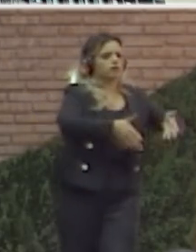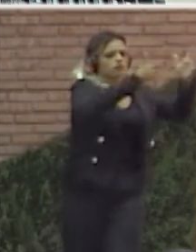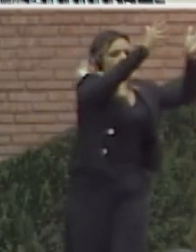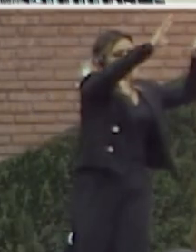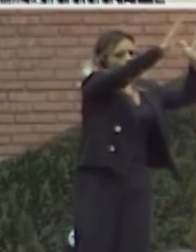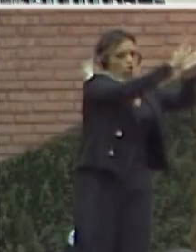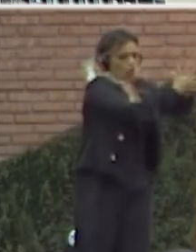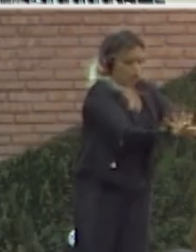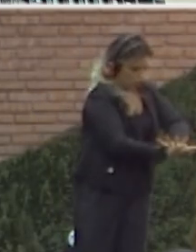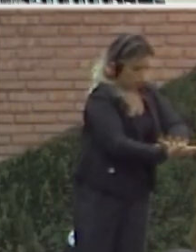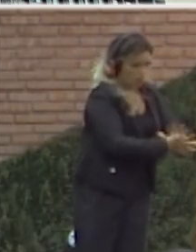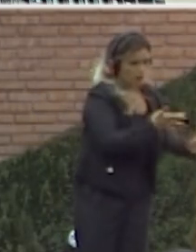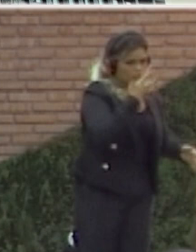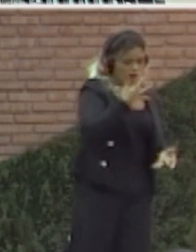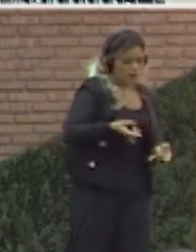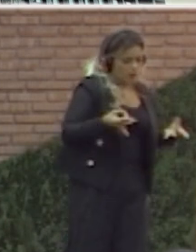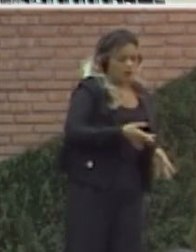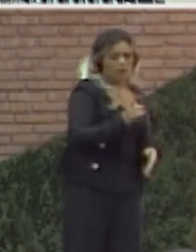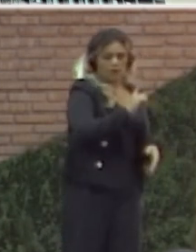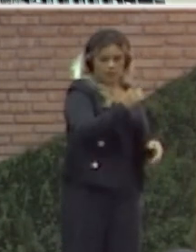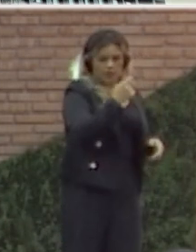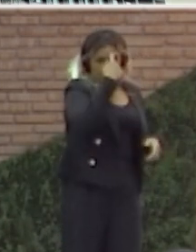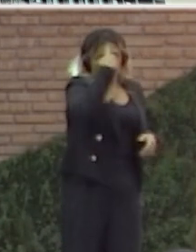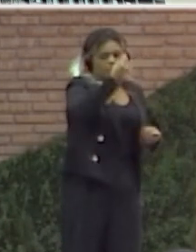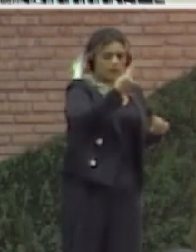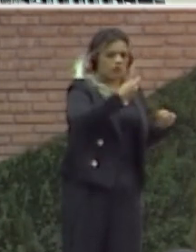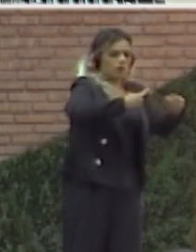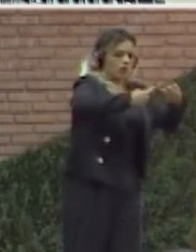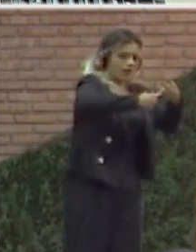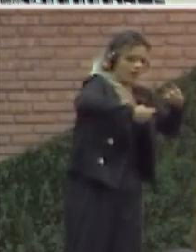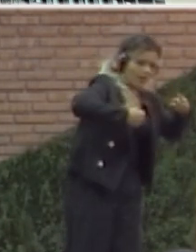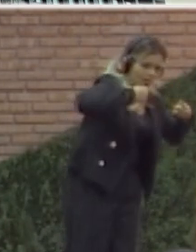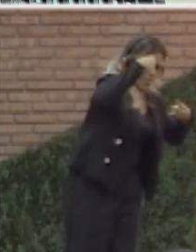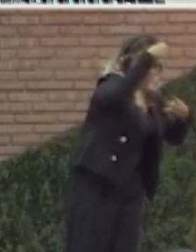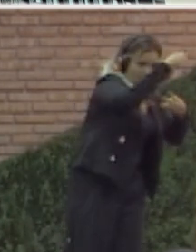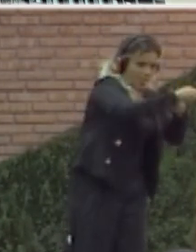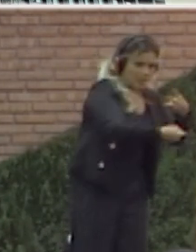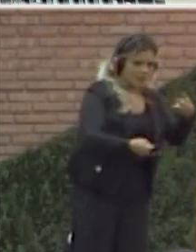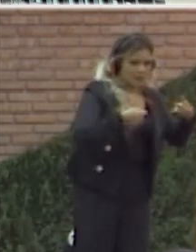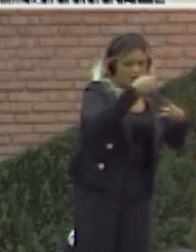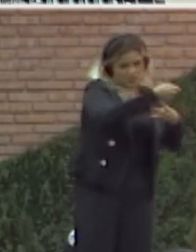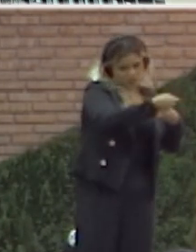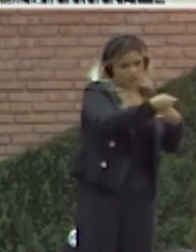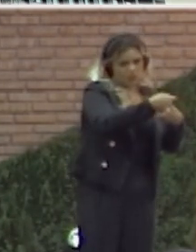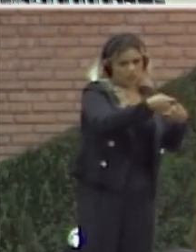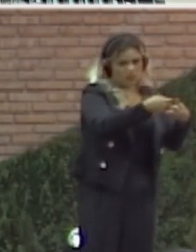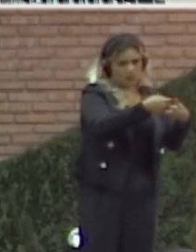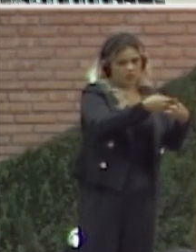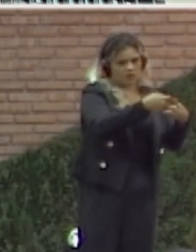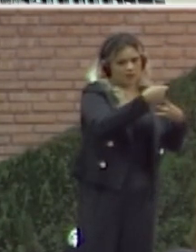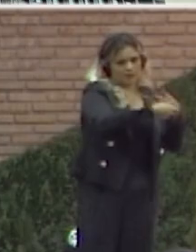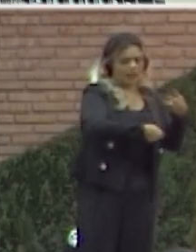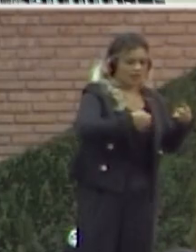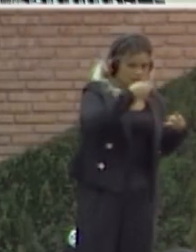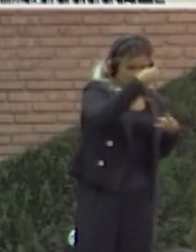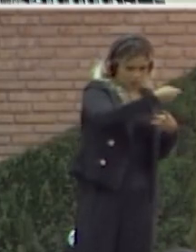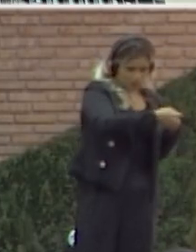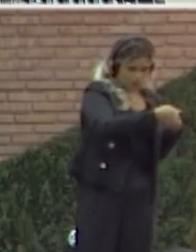falar de demolição, nós vamos falar de reuso da estrutura. E